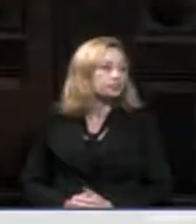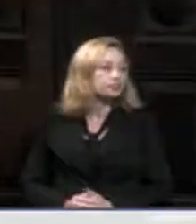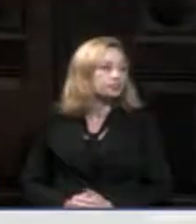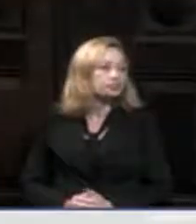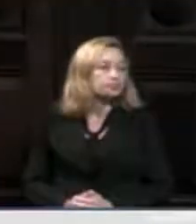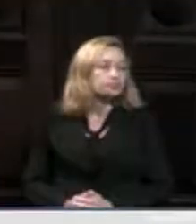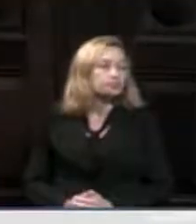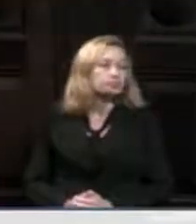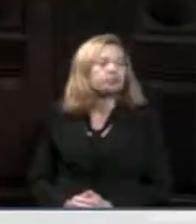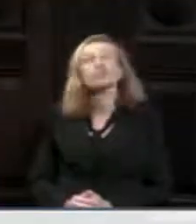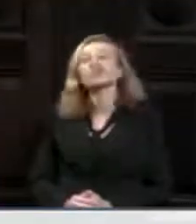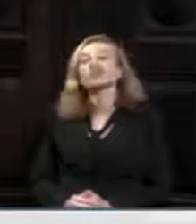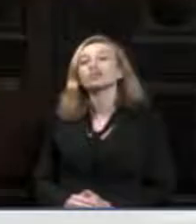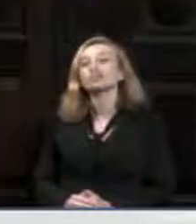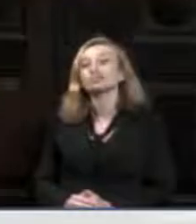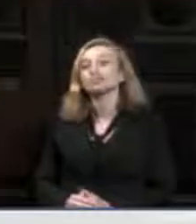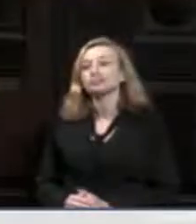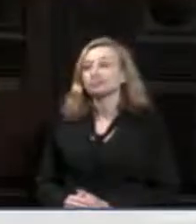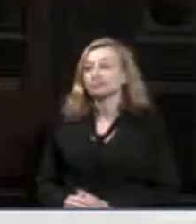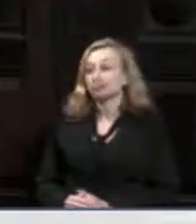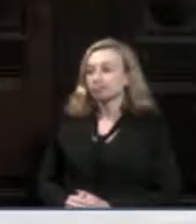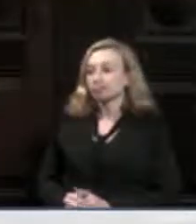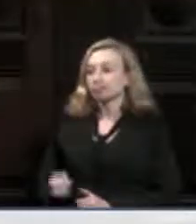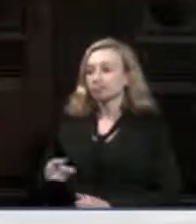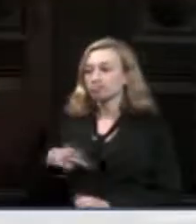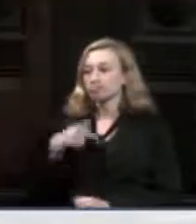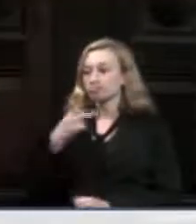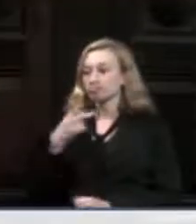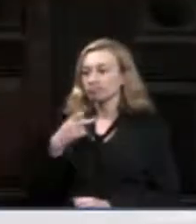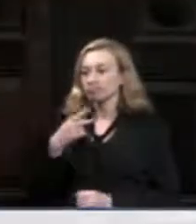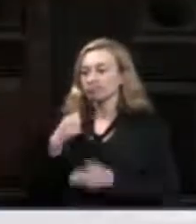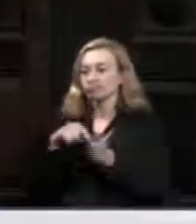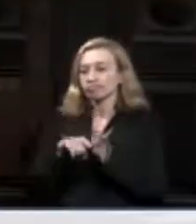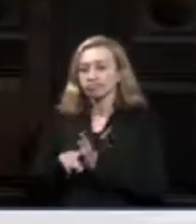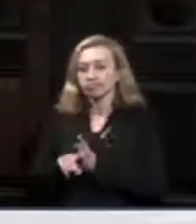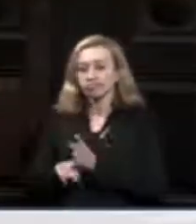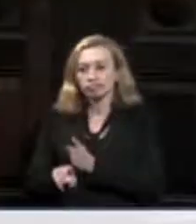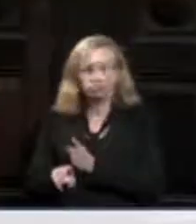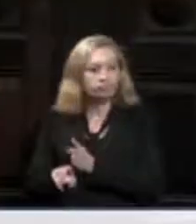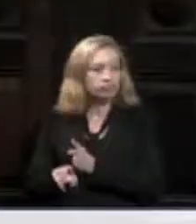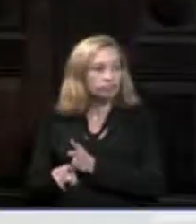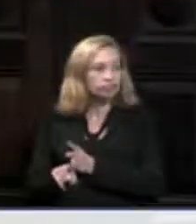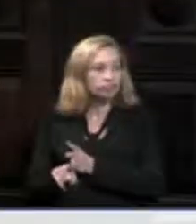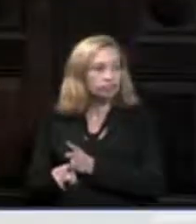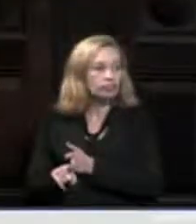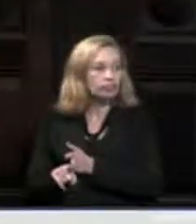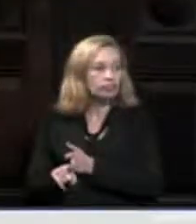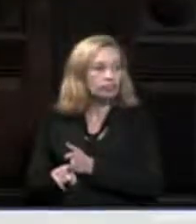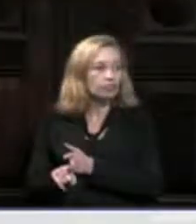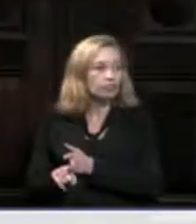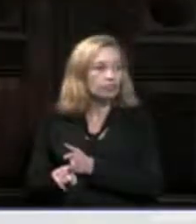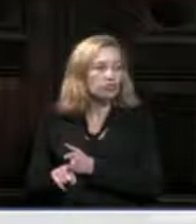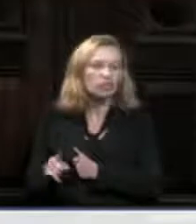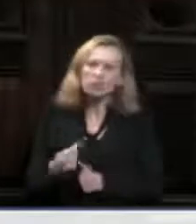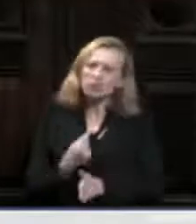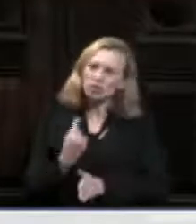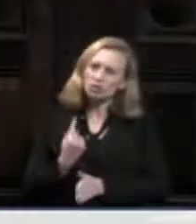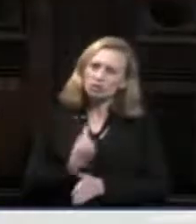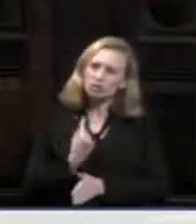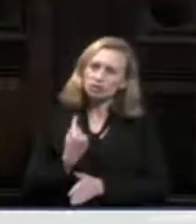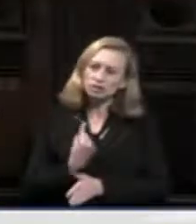E aí, eu trago uma pergunta que é o cerne do debate. Devemos